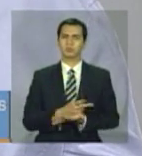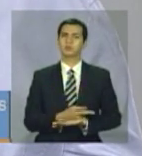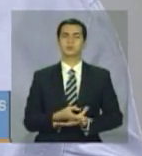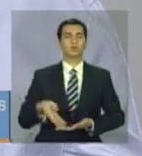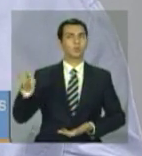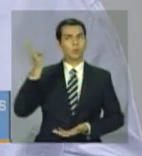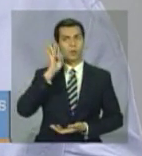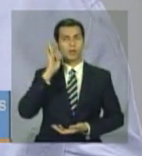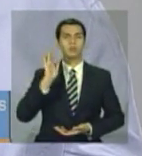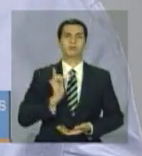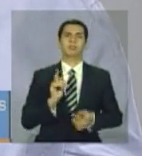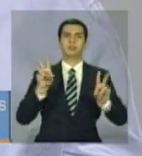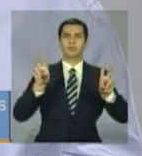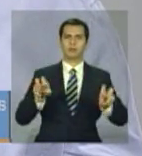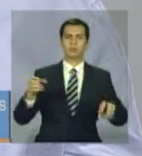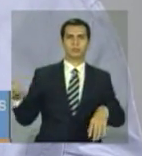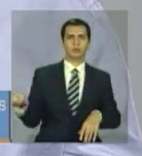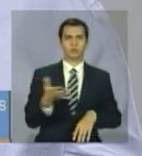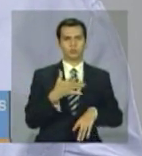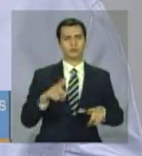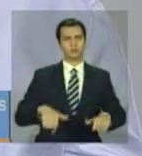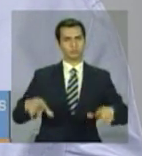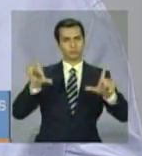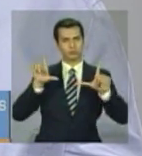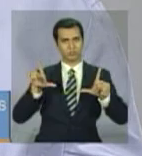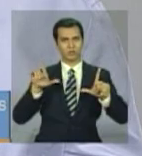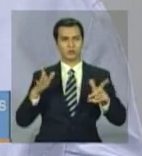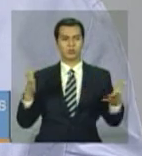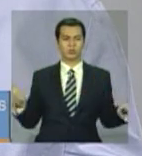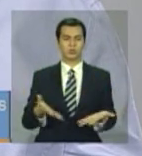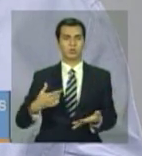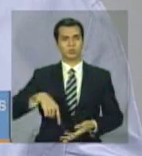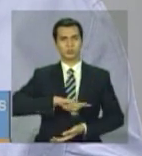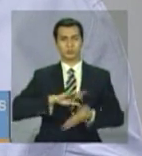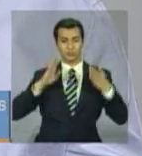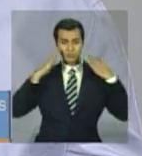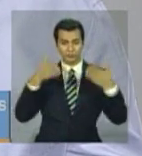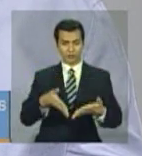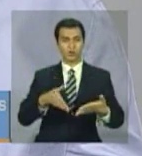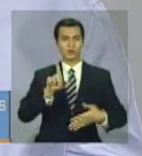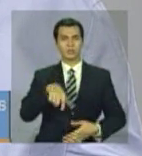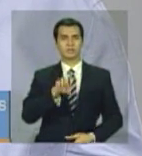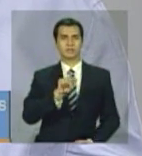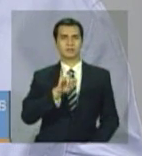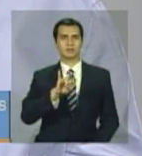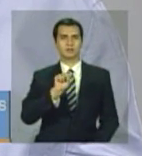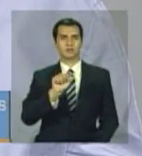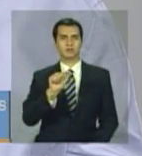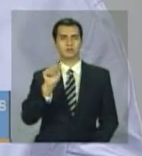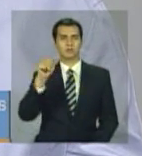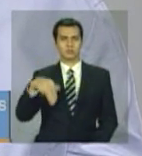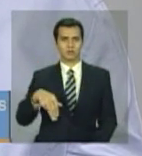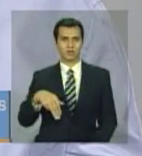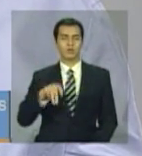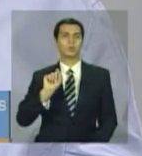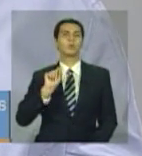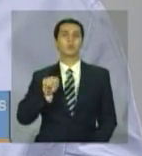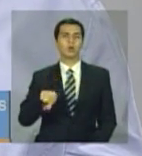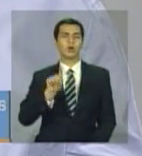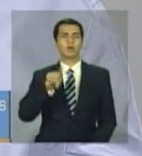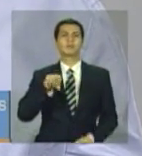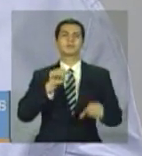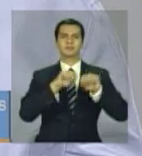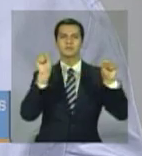né? Né? Então, o gestor ele pode participar, por exemplo, agora nosso foco é o SISAM, né? O Sistema Nacional, né, de